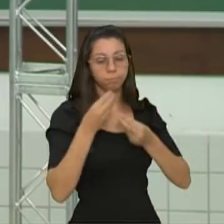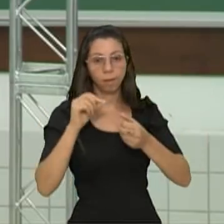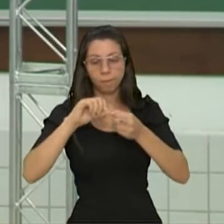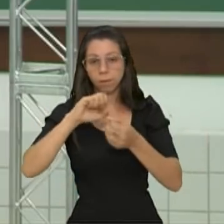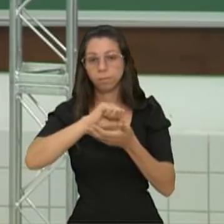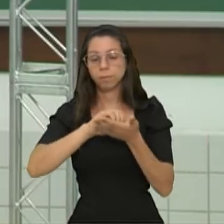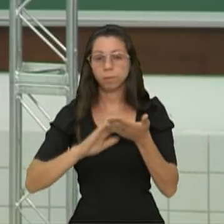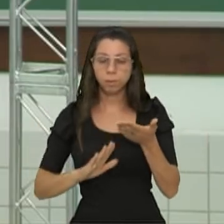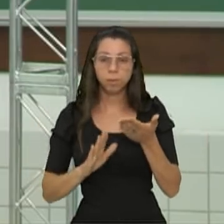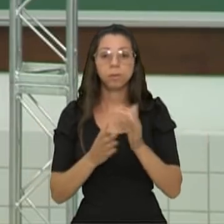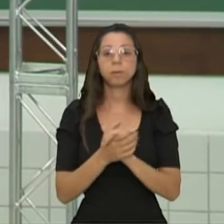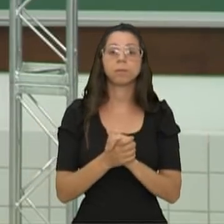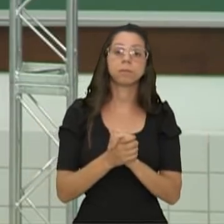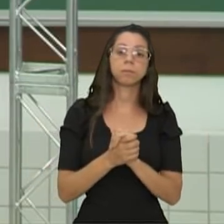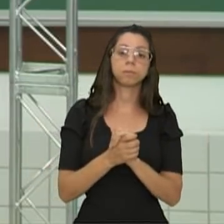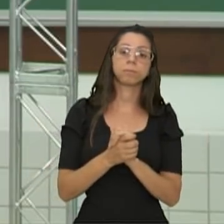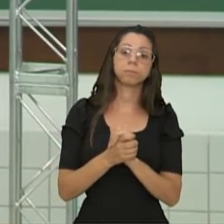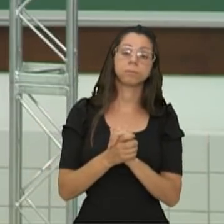você possa